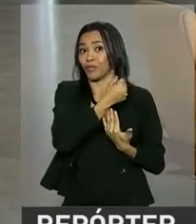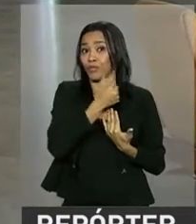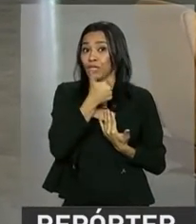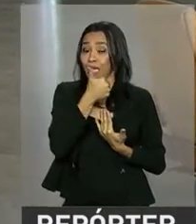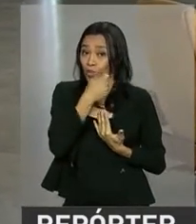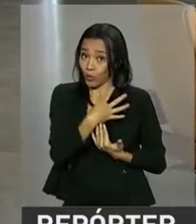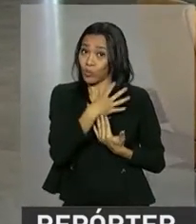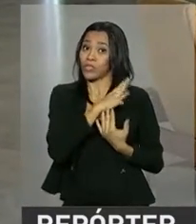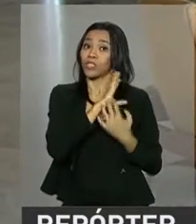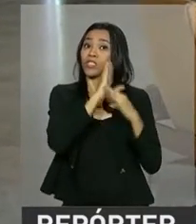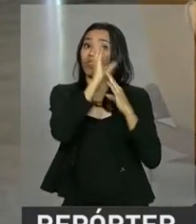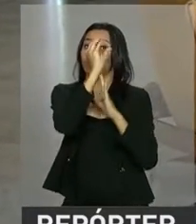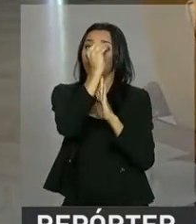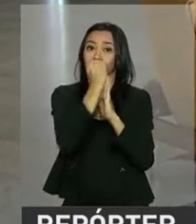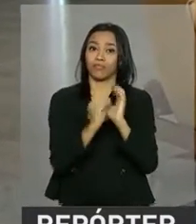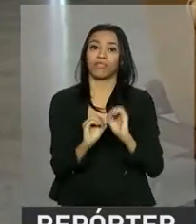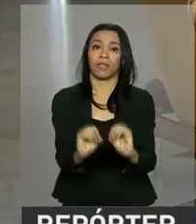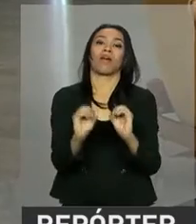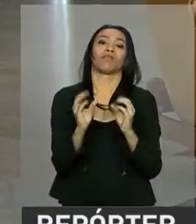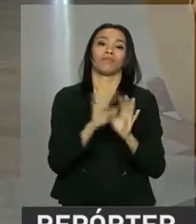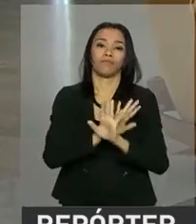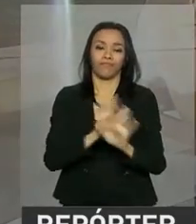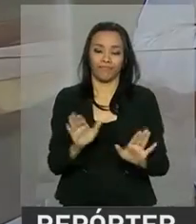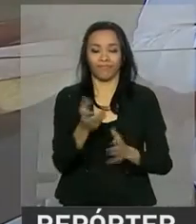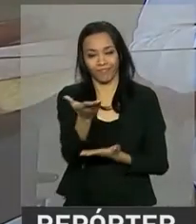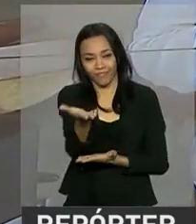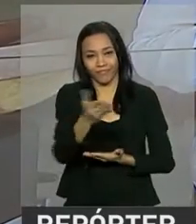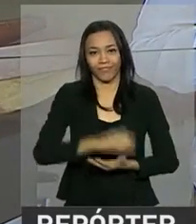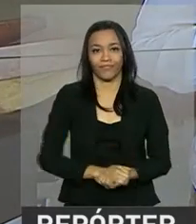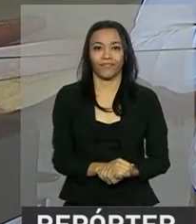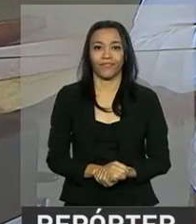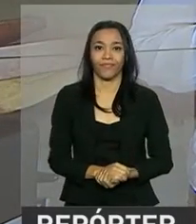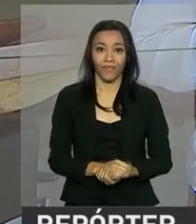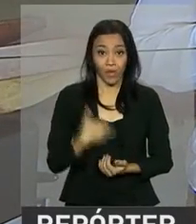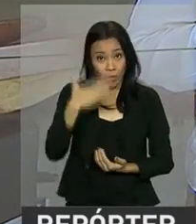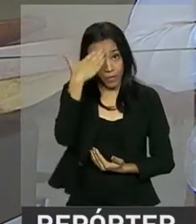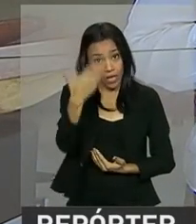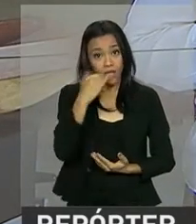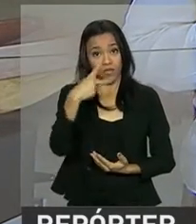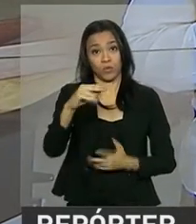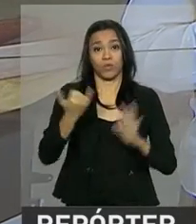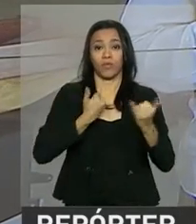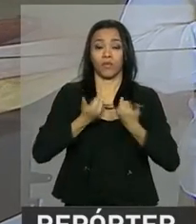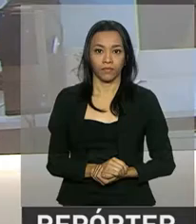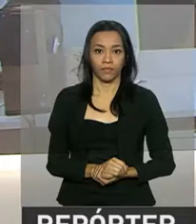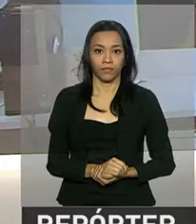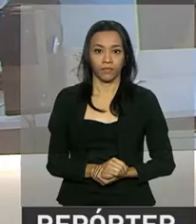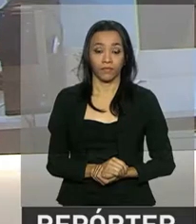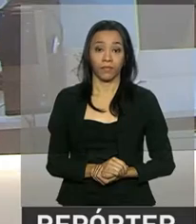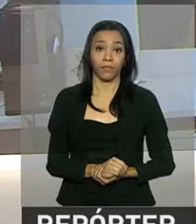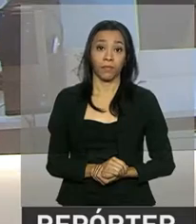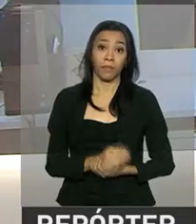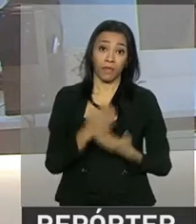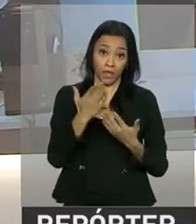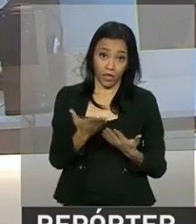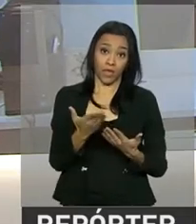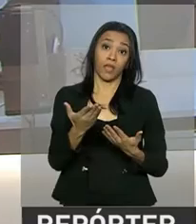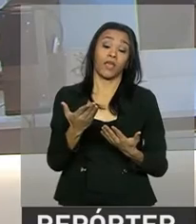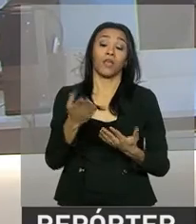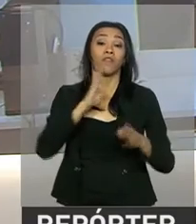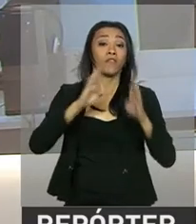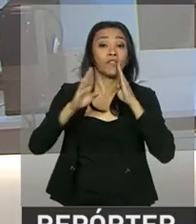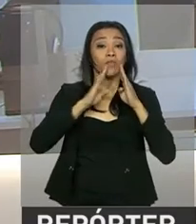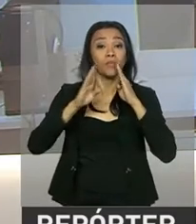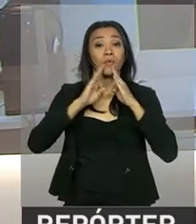zerado invertido por um sinal verde é com você danielle obrigada a isso pelas suas informações boa tarde pra você e pelas redes sociais o presidente